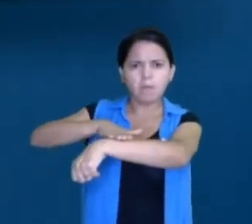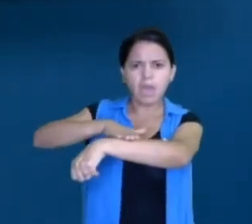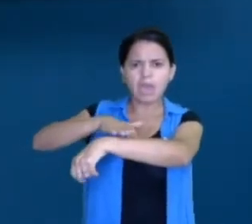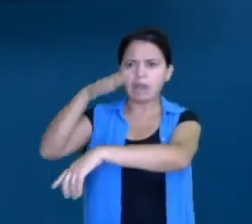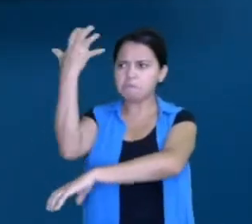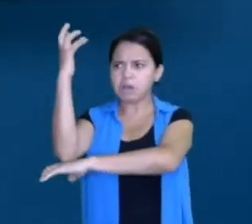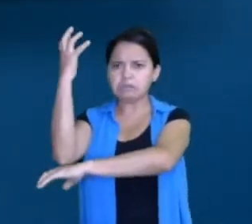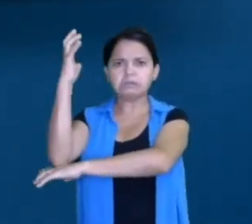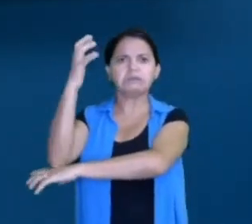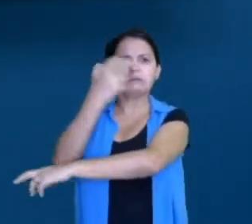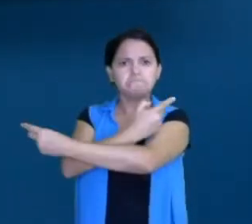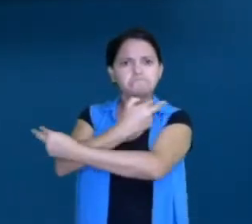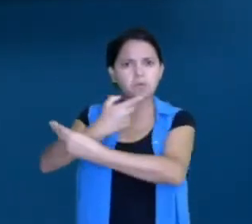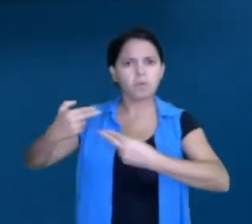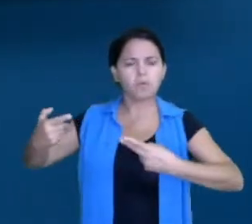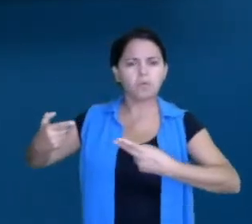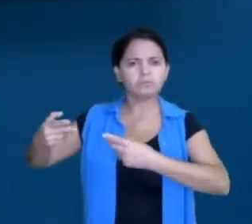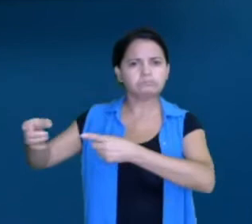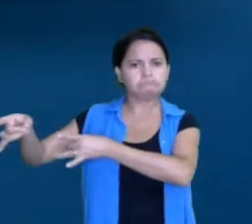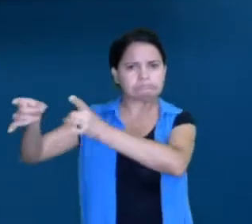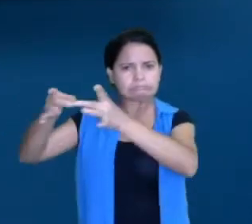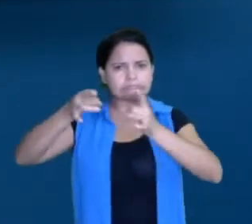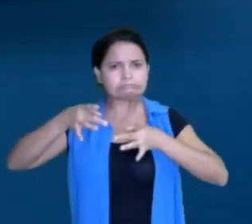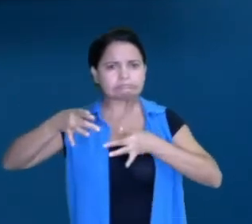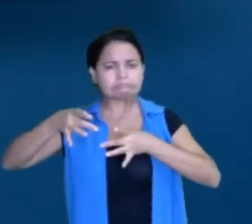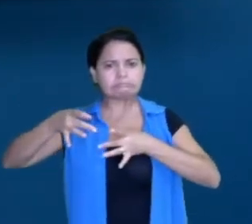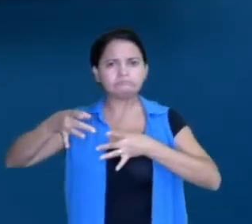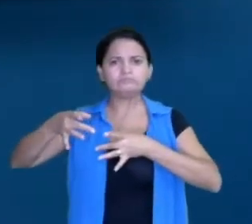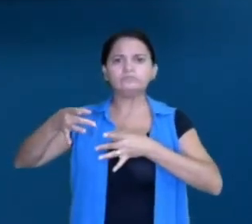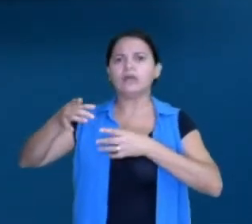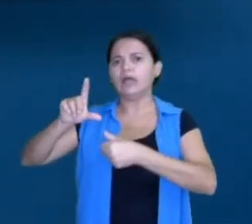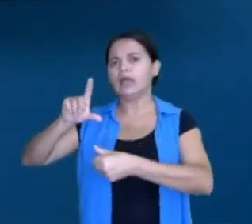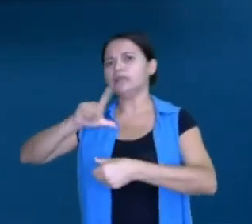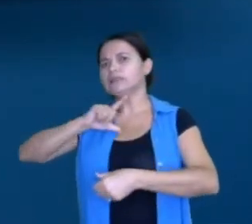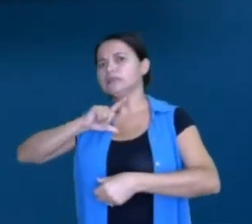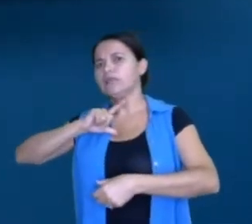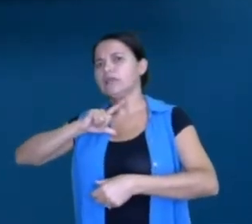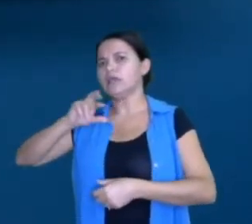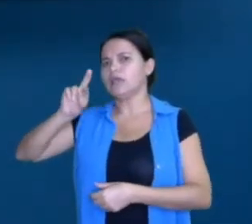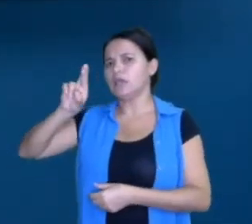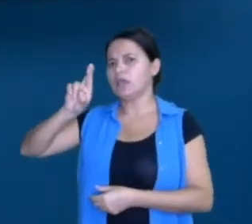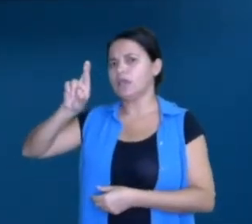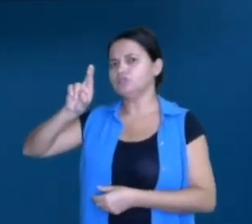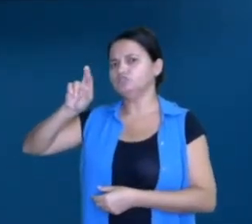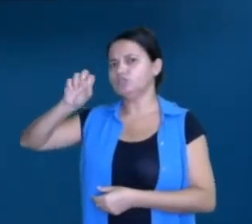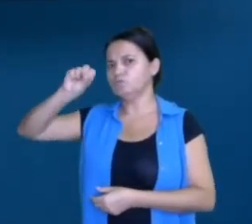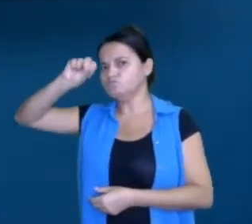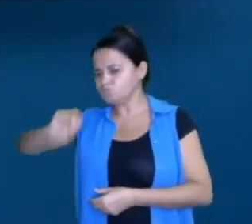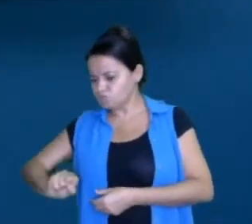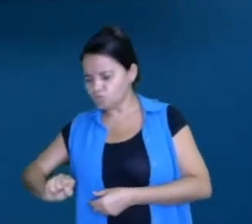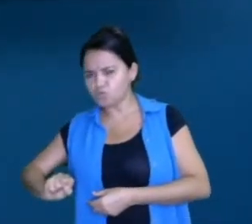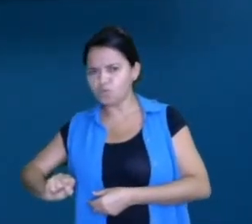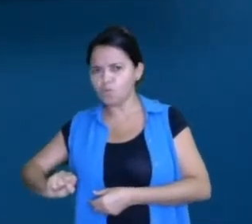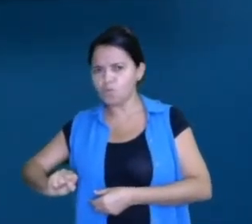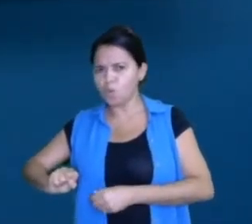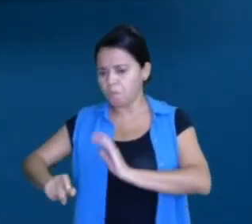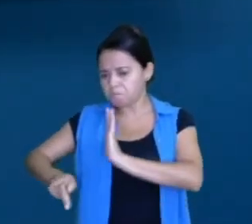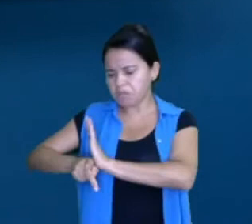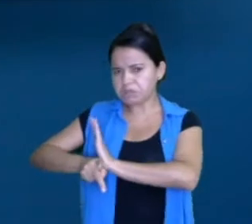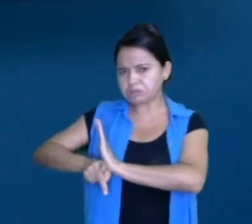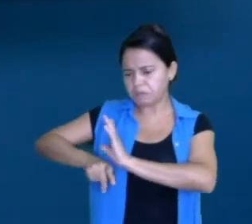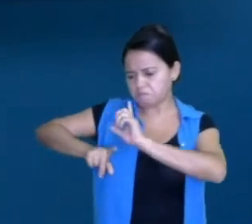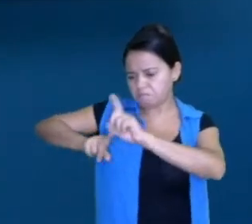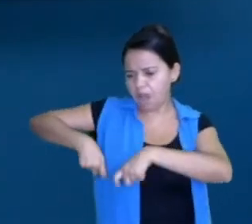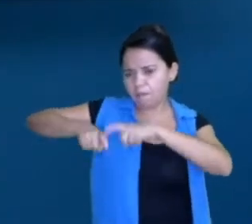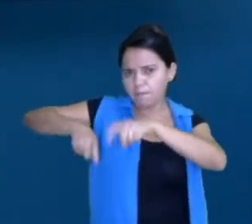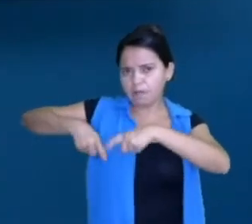acentuado. E na região sul era uma região voltada para a prática agrícola. Bom, pessoal,